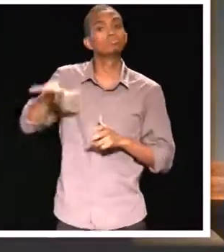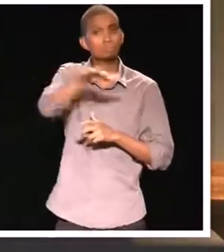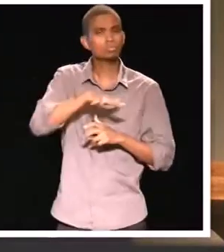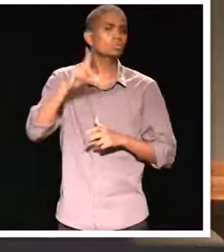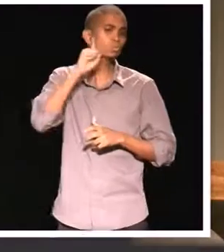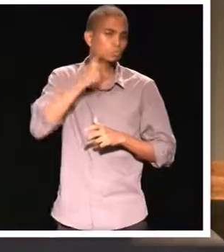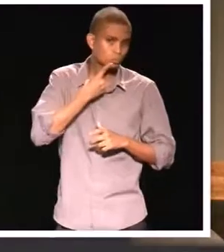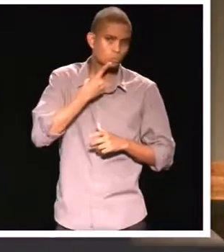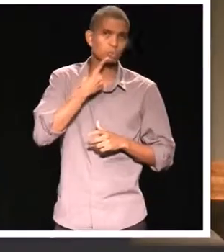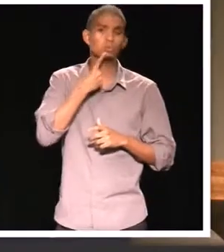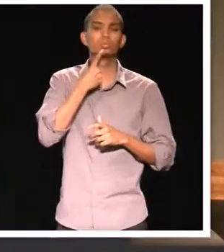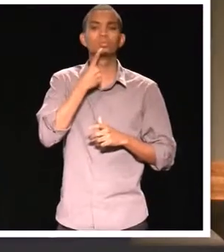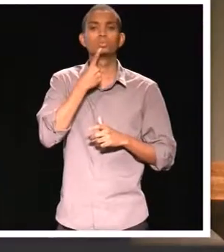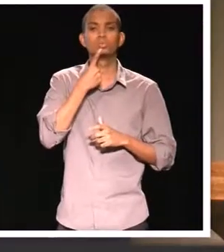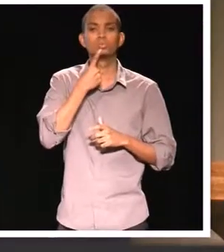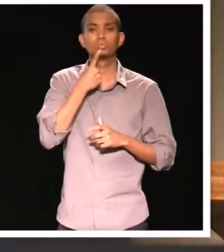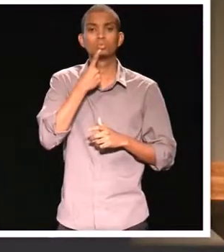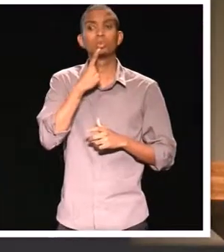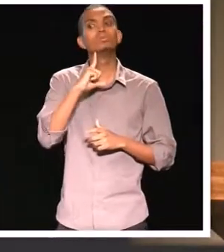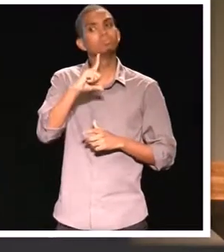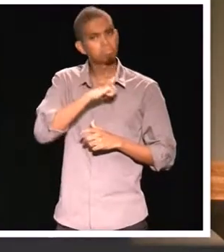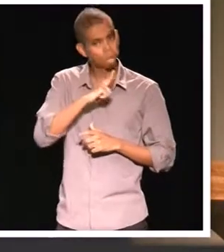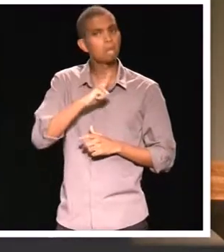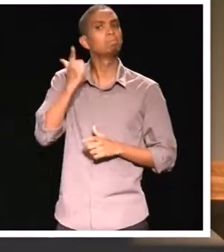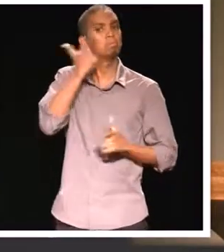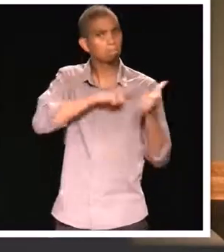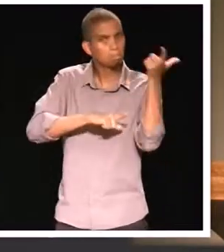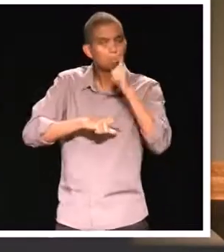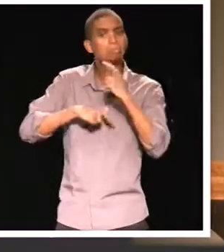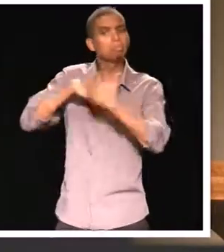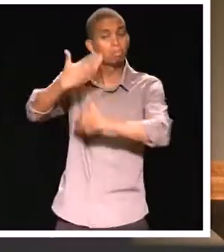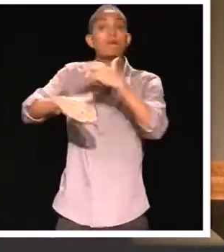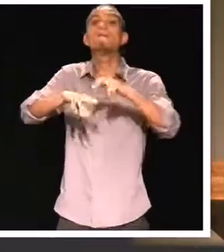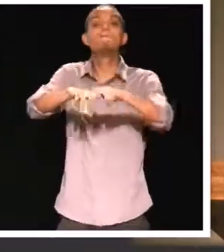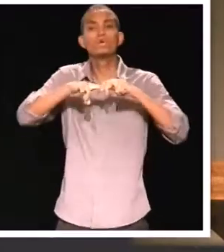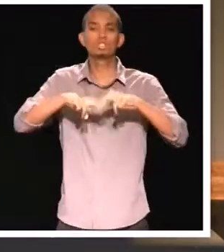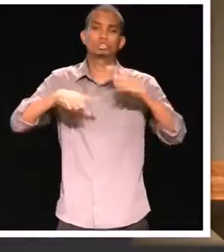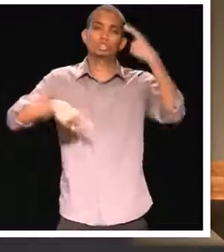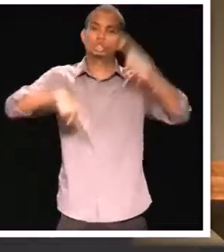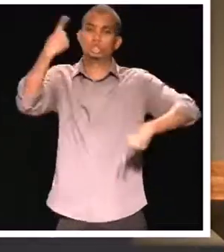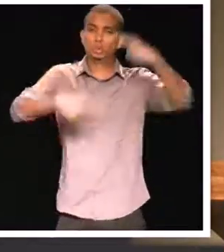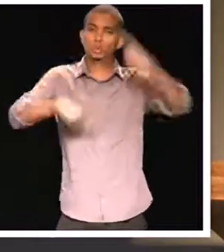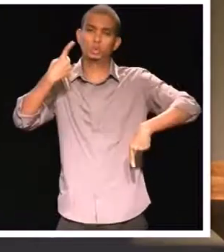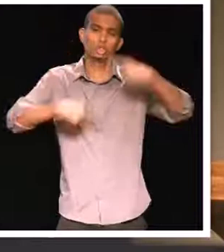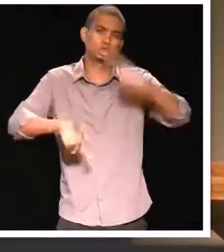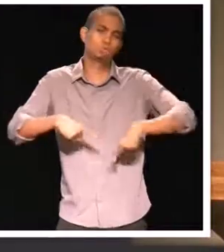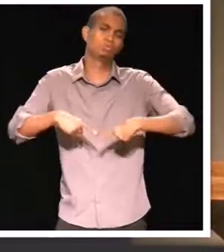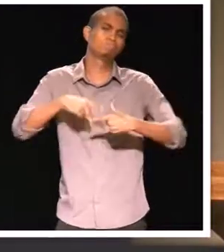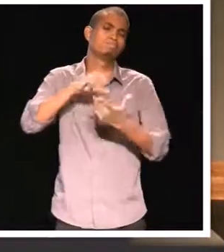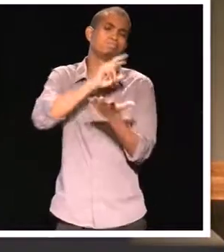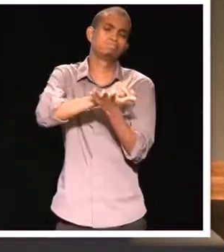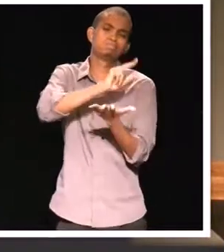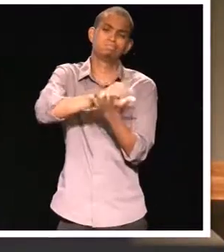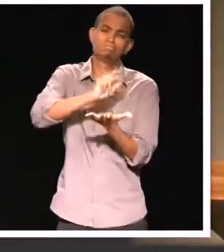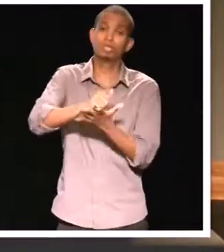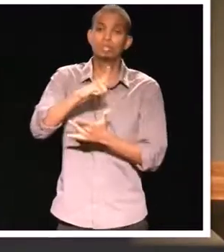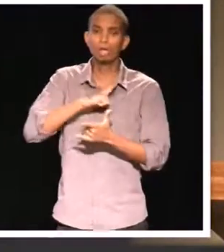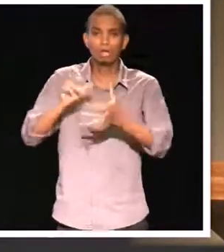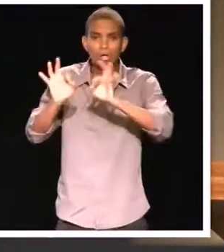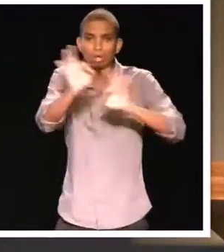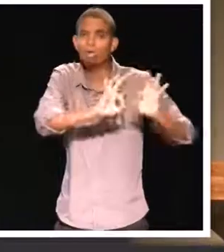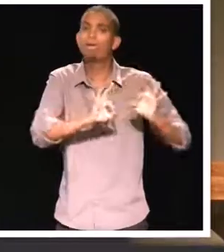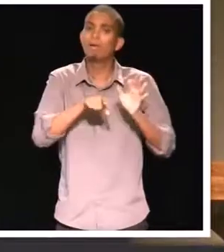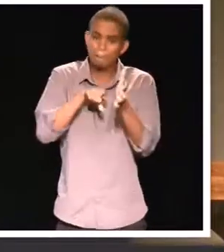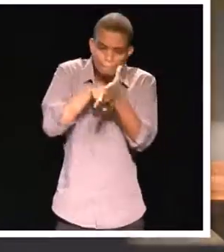tem conseguido alguma coisa porque tem se discutido muito, tem se pensado muito, tem se